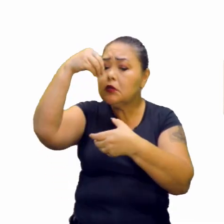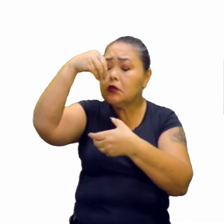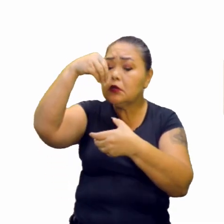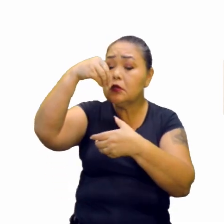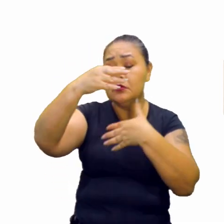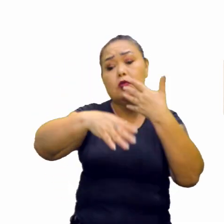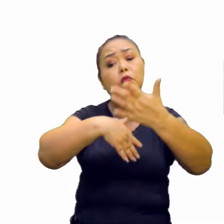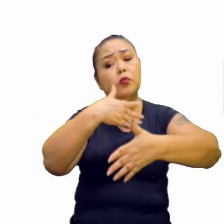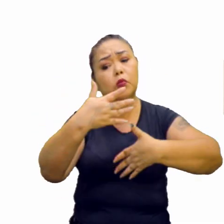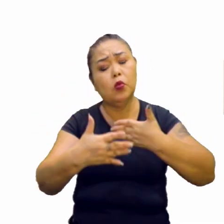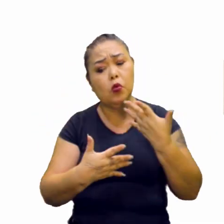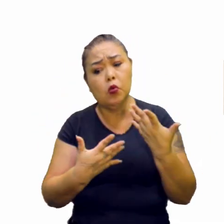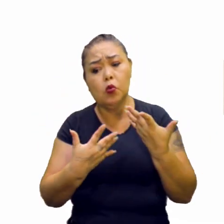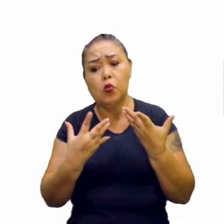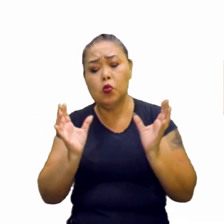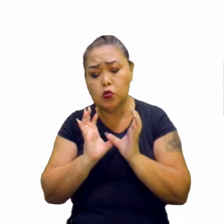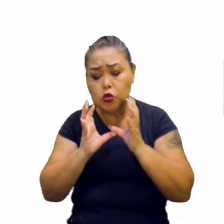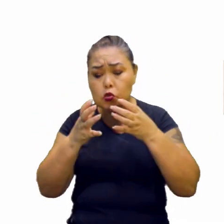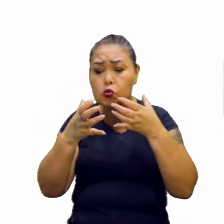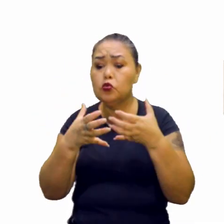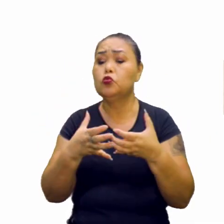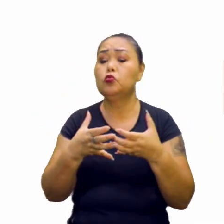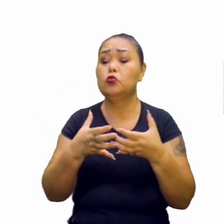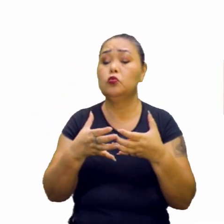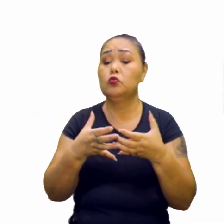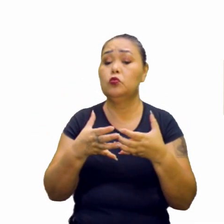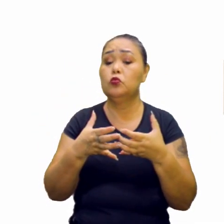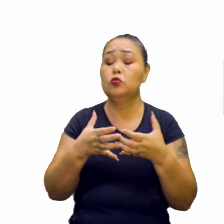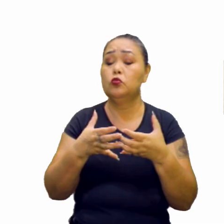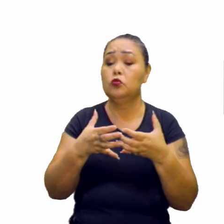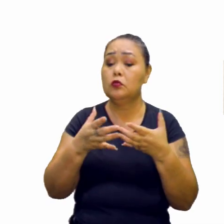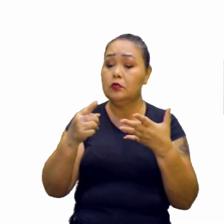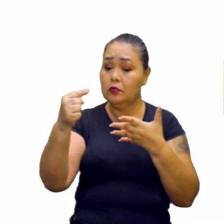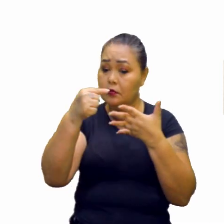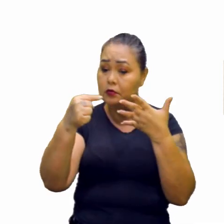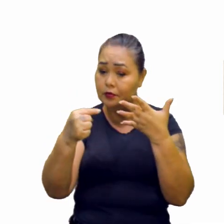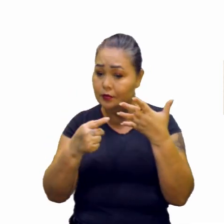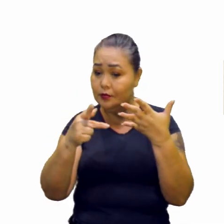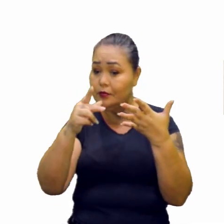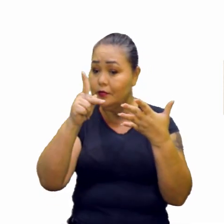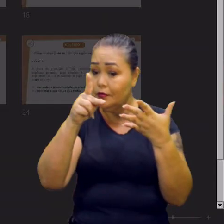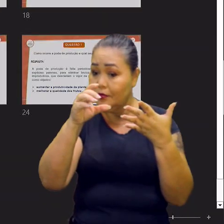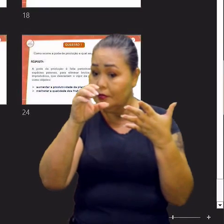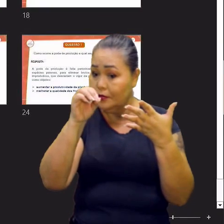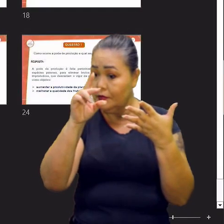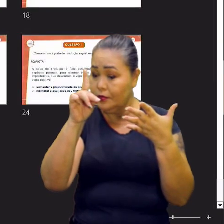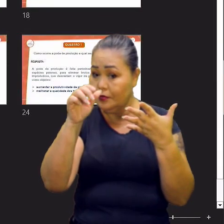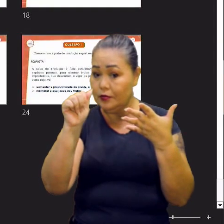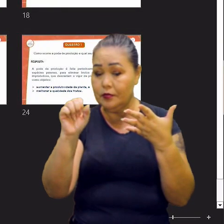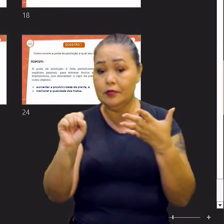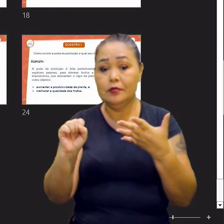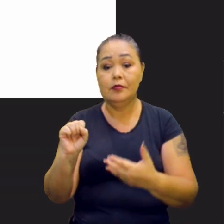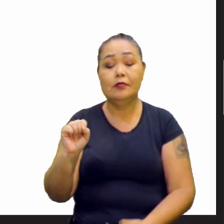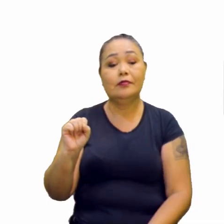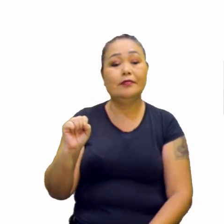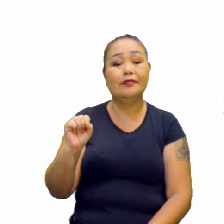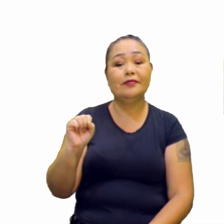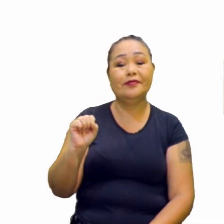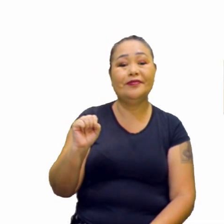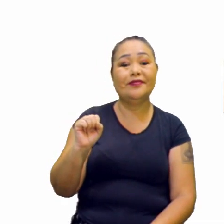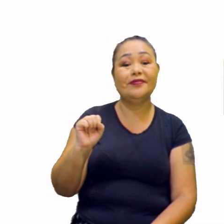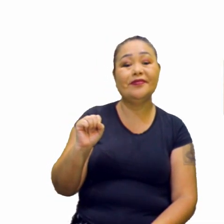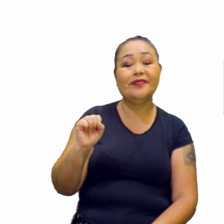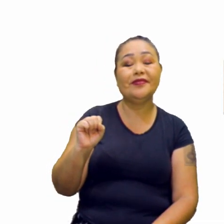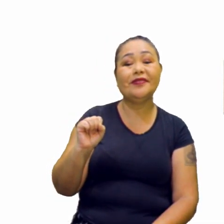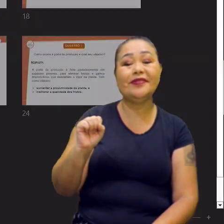de conjuntos de fatores da poda... Poxa, Jefferson, que conjunto de fatores...